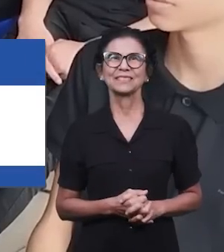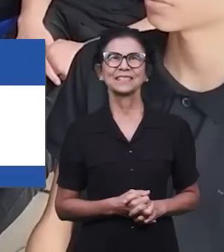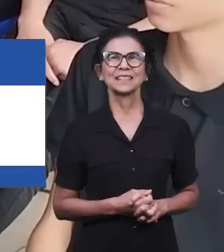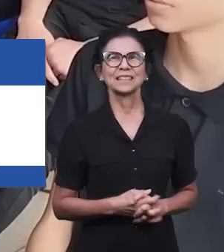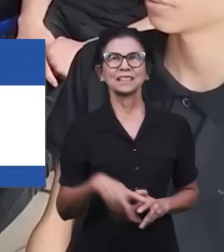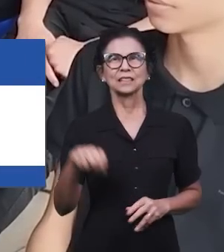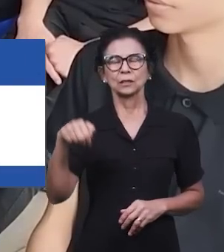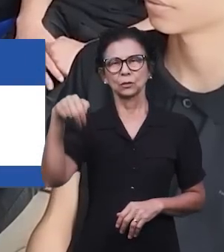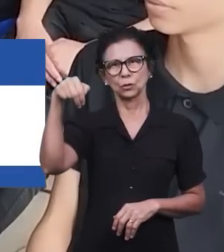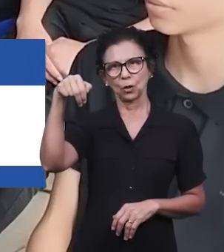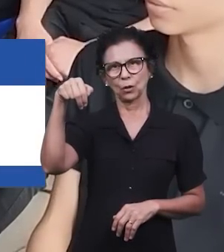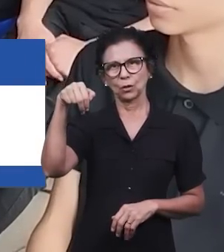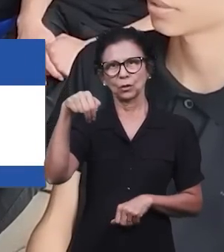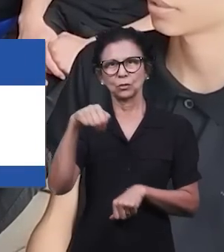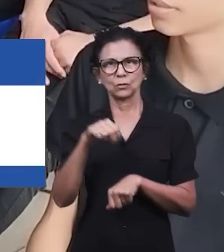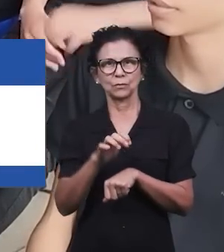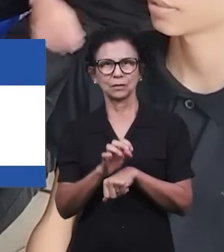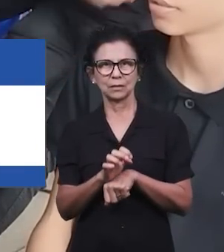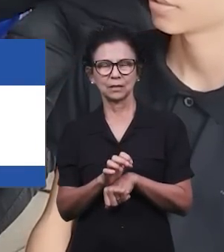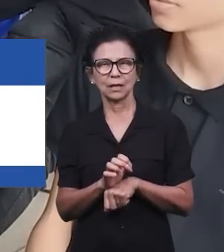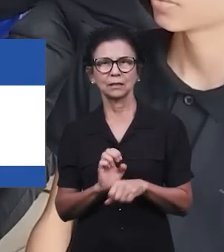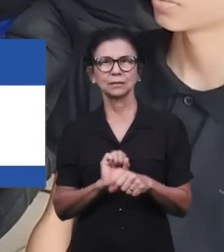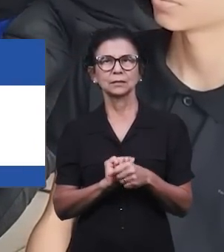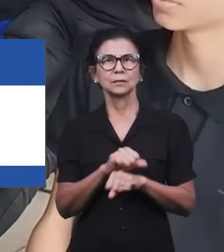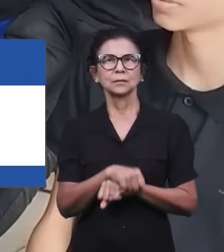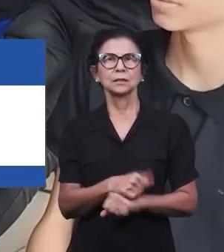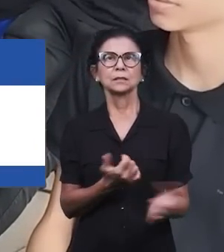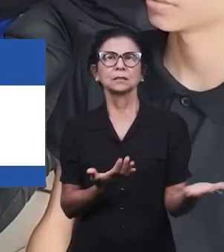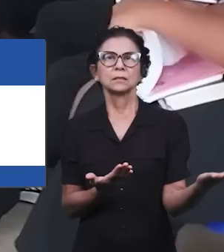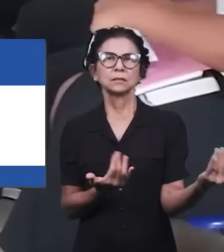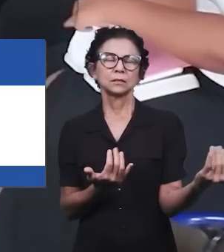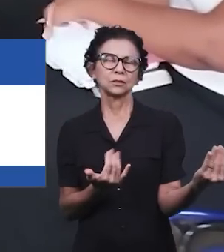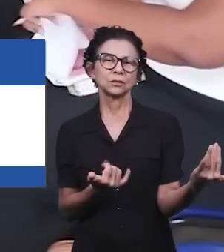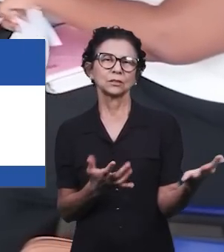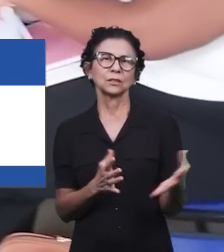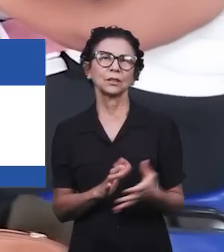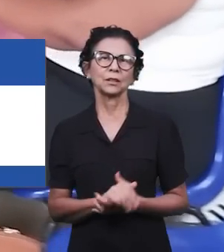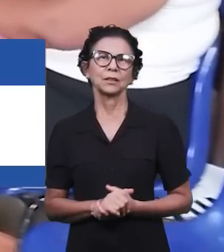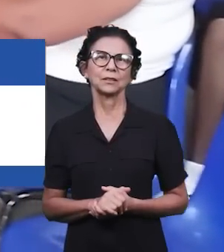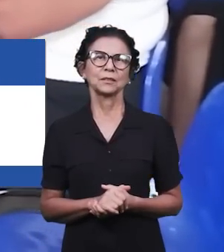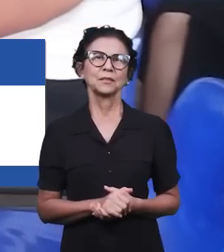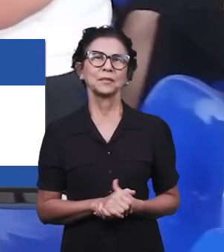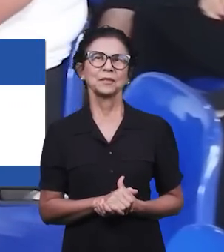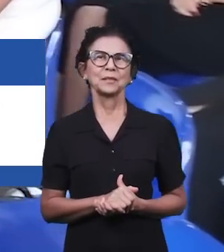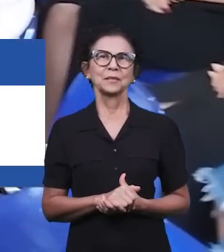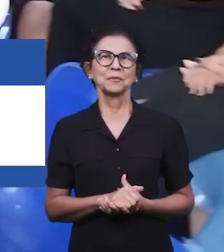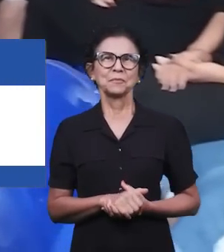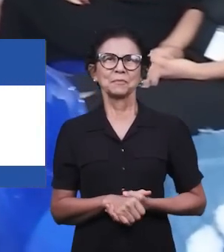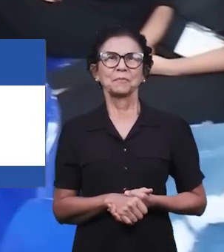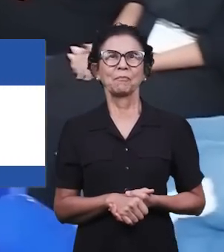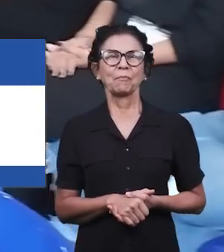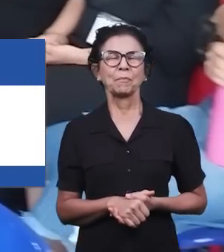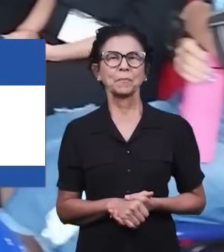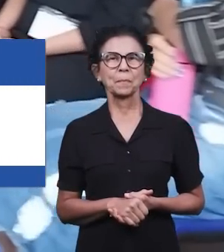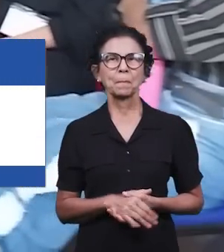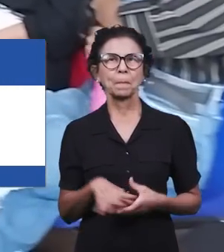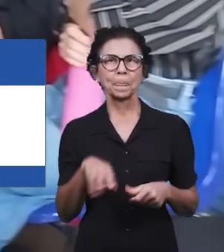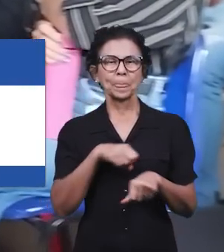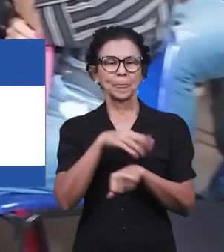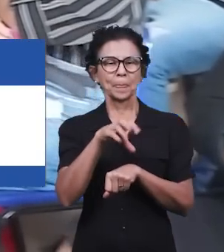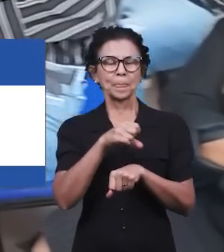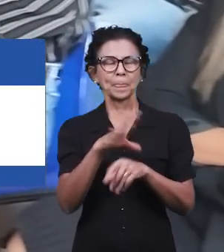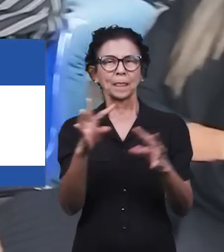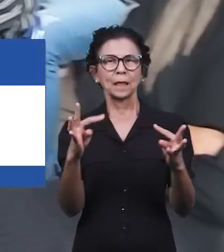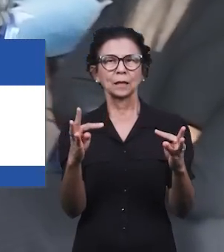pelo norte do estado, Seminário de Jovens no Manaim, da cidade de Maringá para todas as igrejas da região.